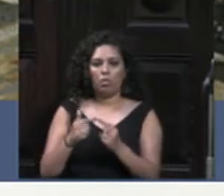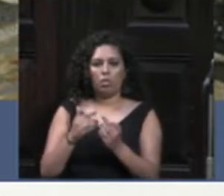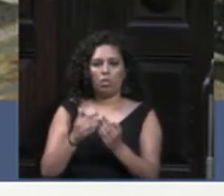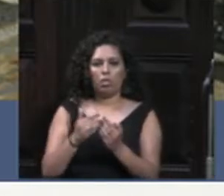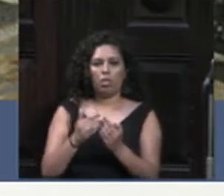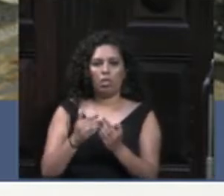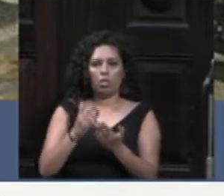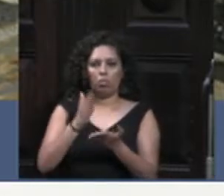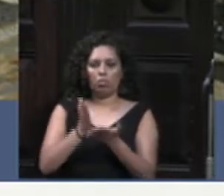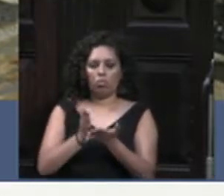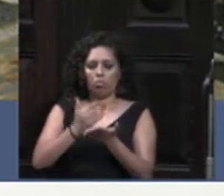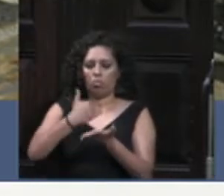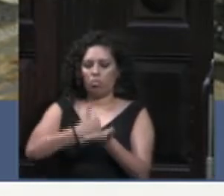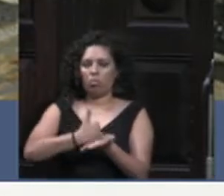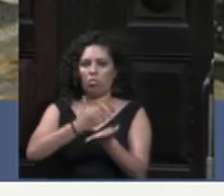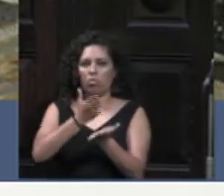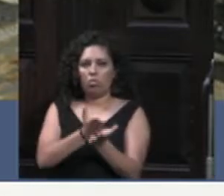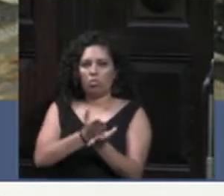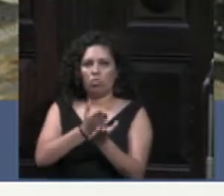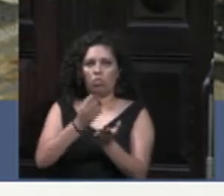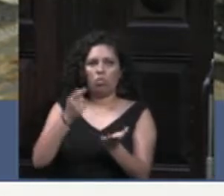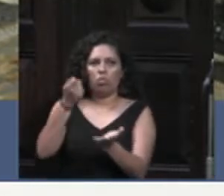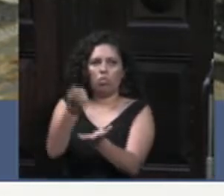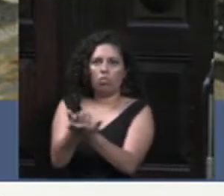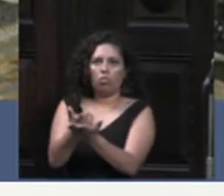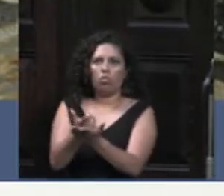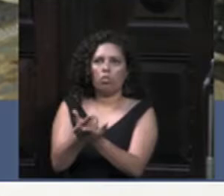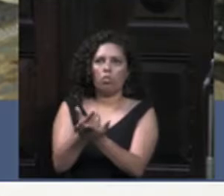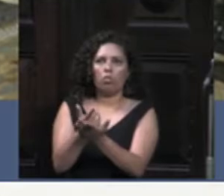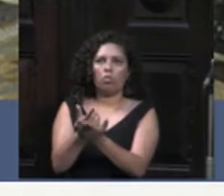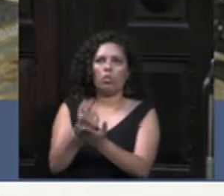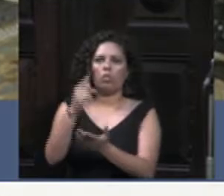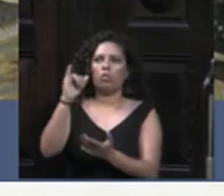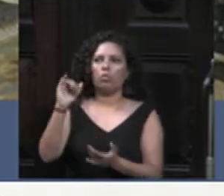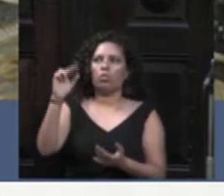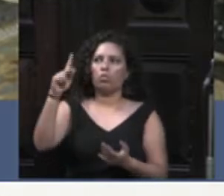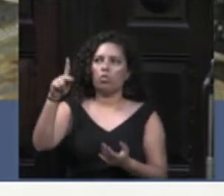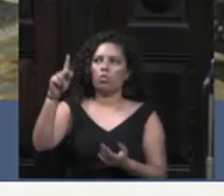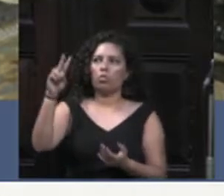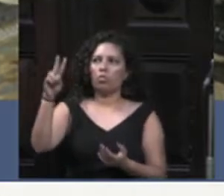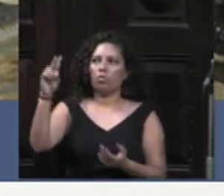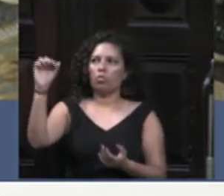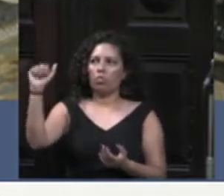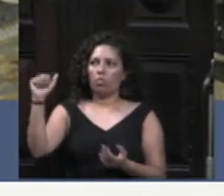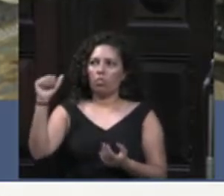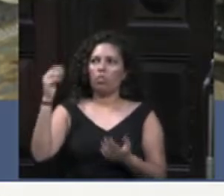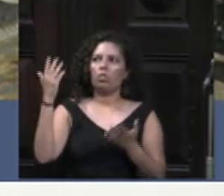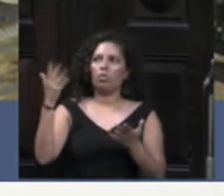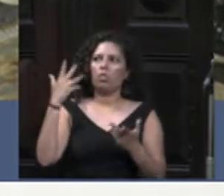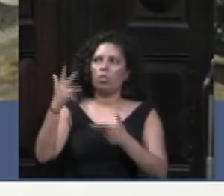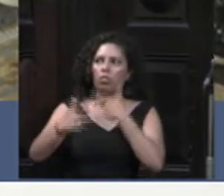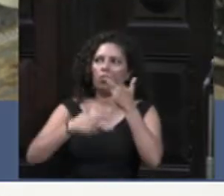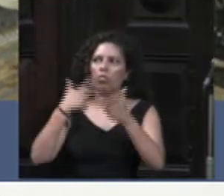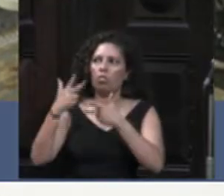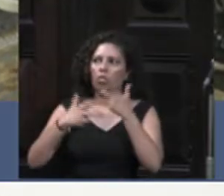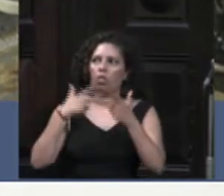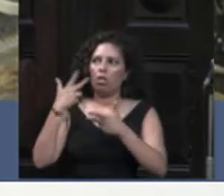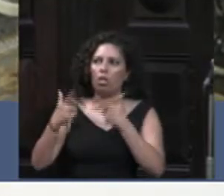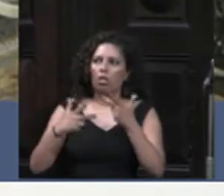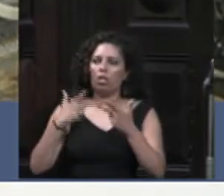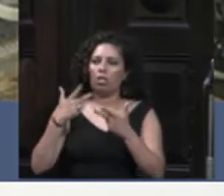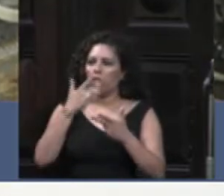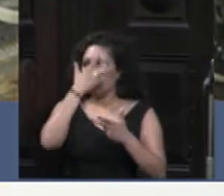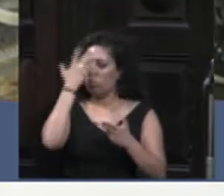esse cofre tão combalido, que está precisando tanto. Então, oficiar a presidência do DETRAN, para mais